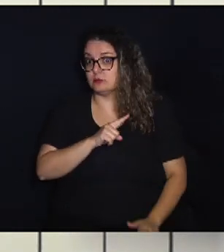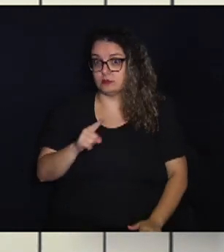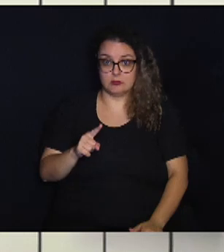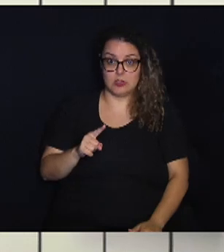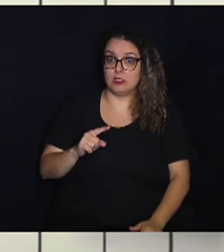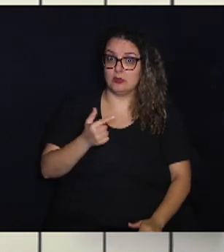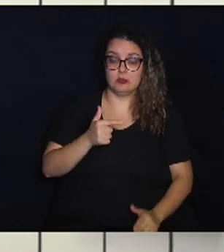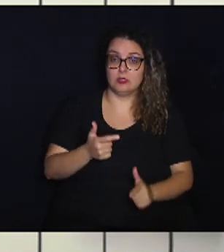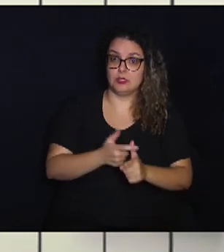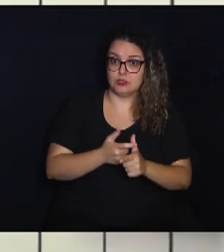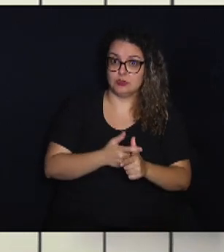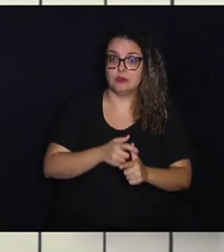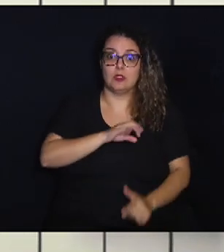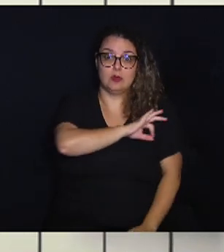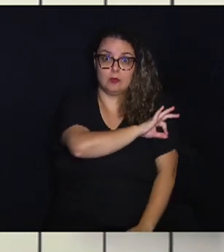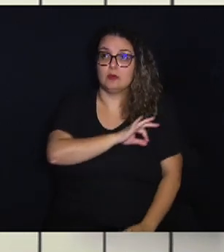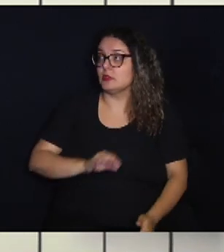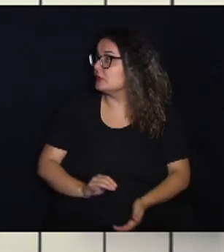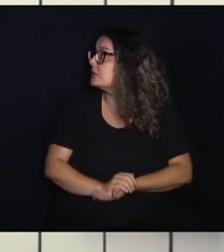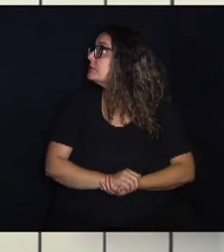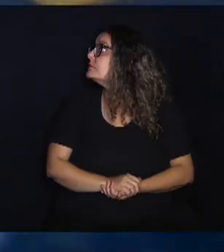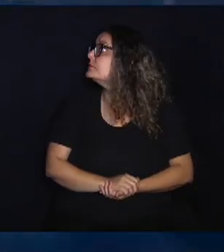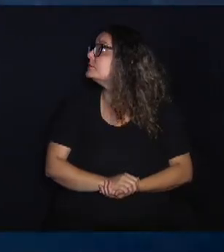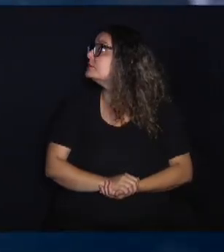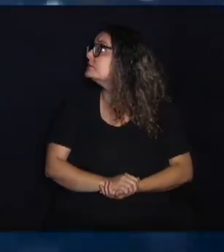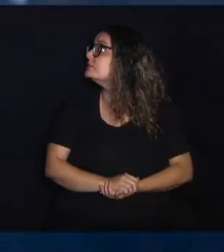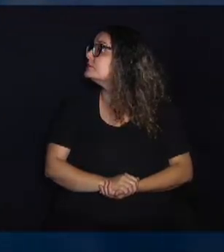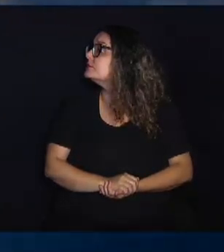dívida com a prefeitura.